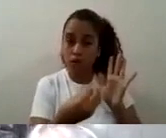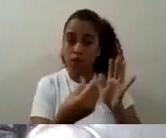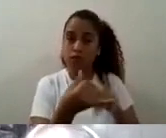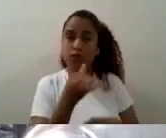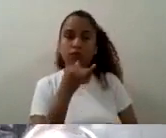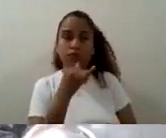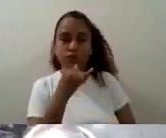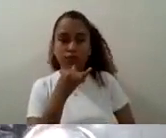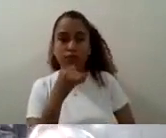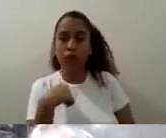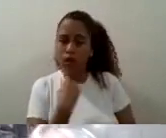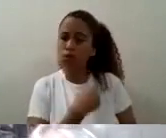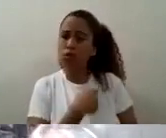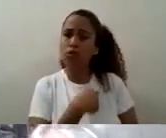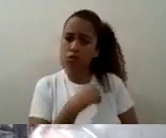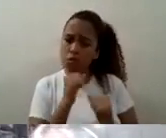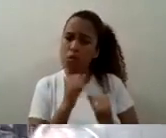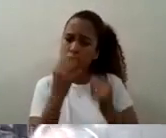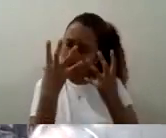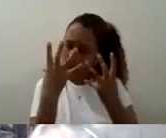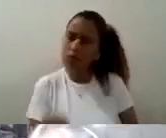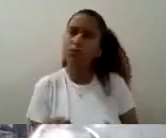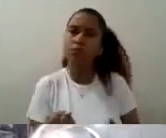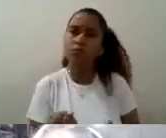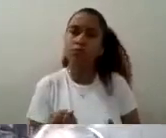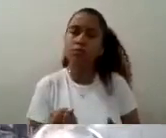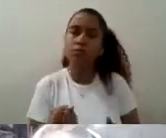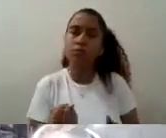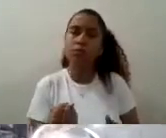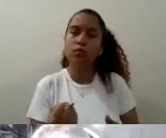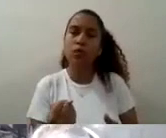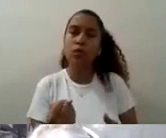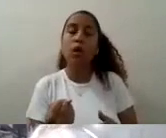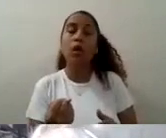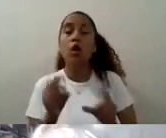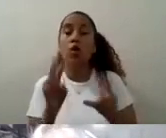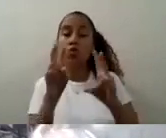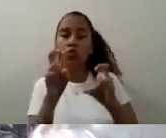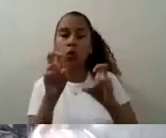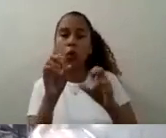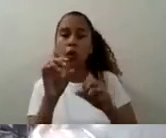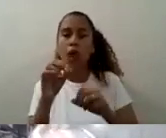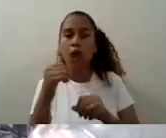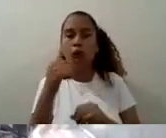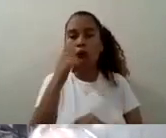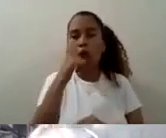poder assumir o tema das masculinidades tóxicas que